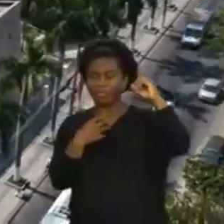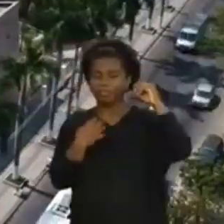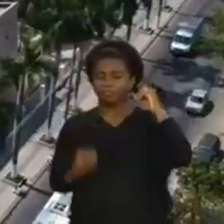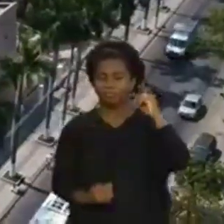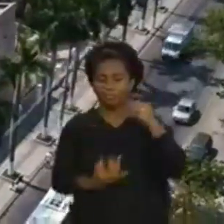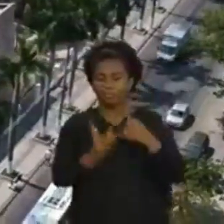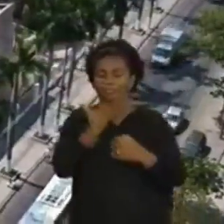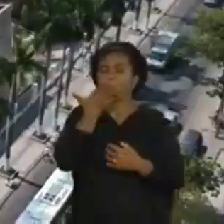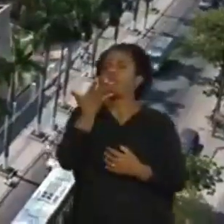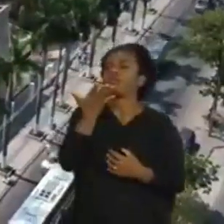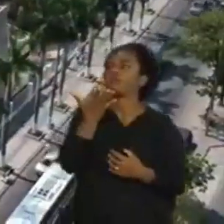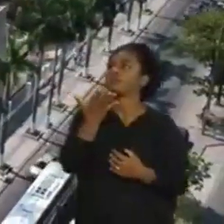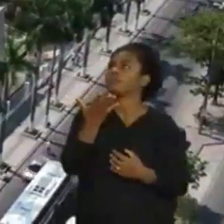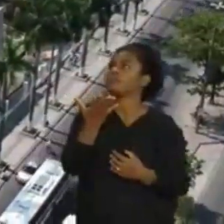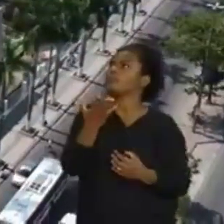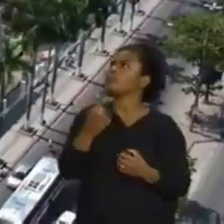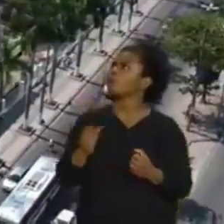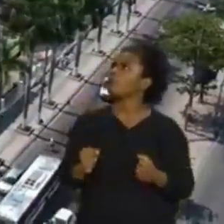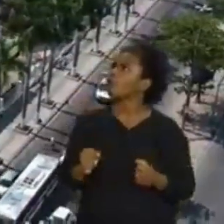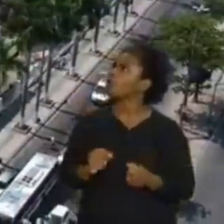Que coisa gloriosa.